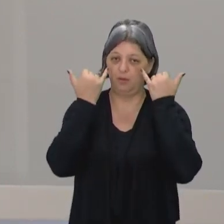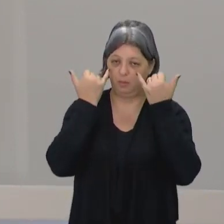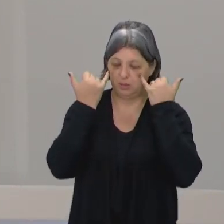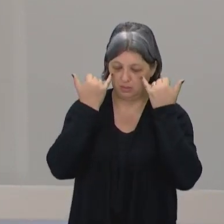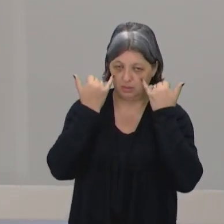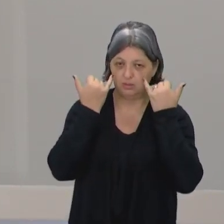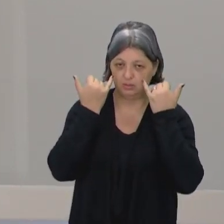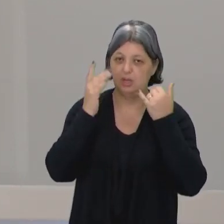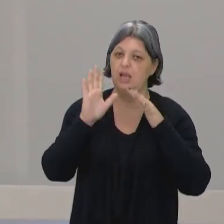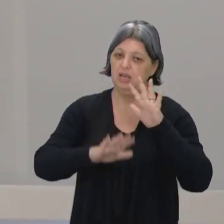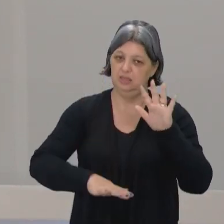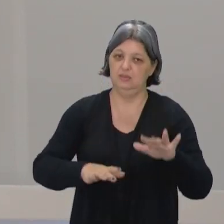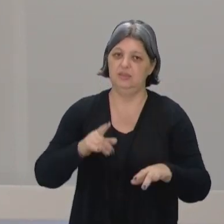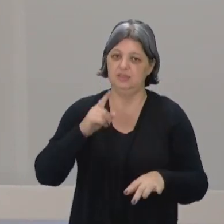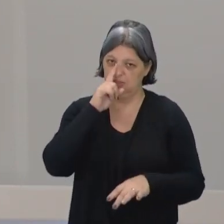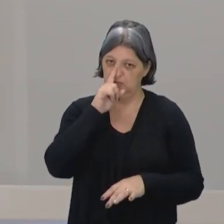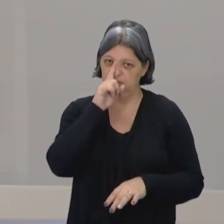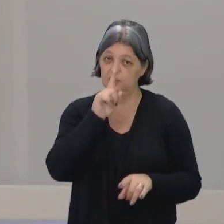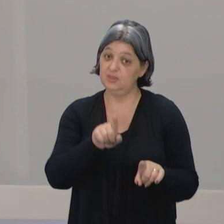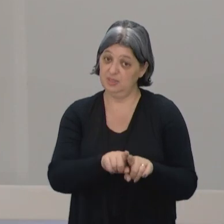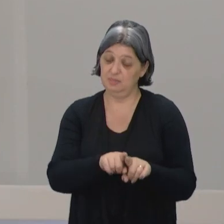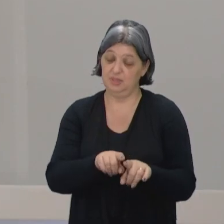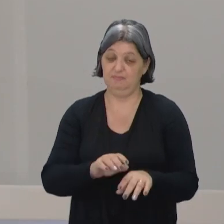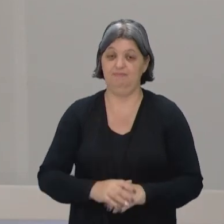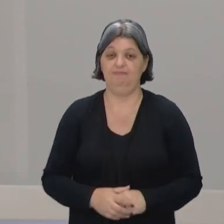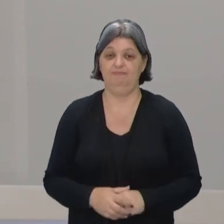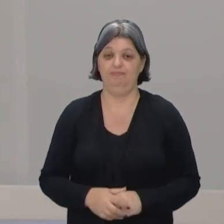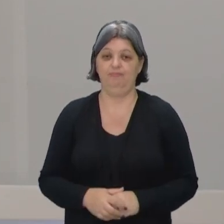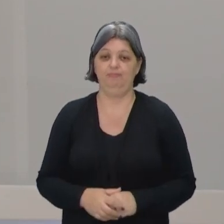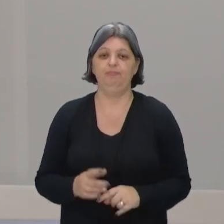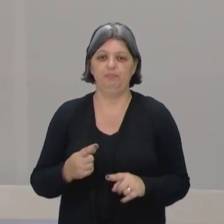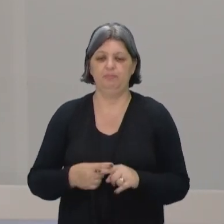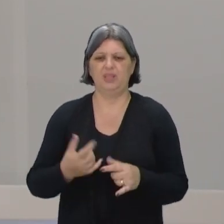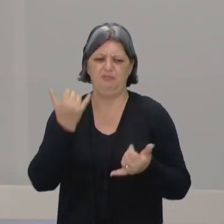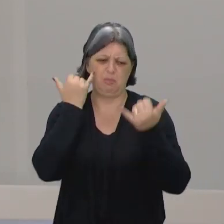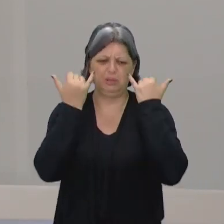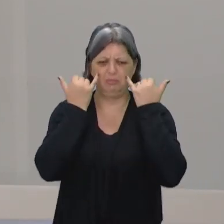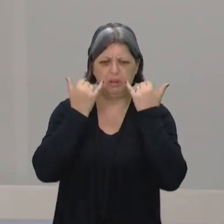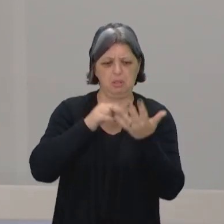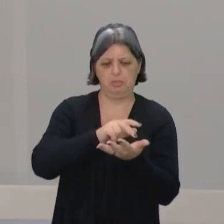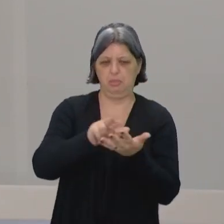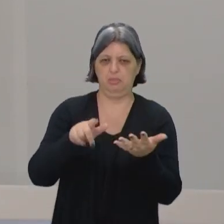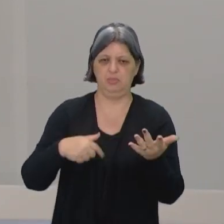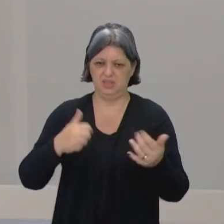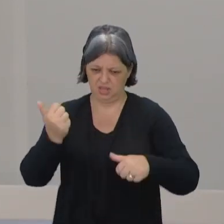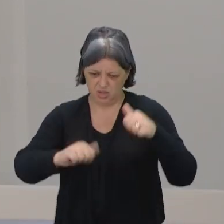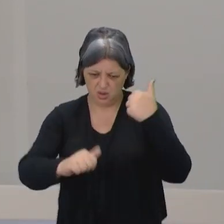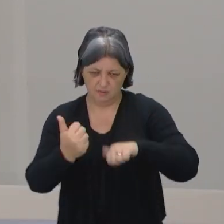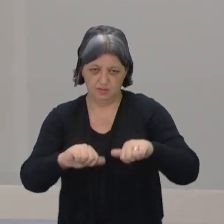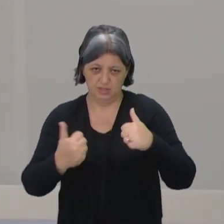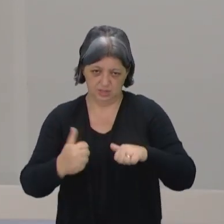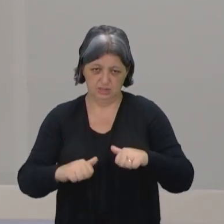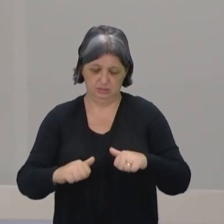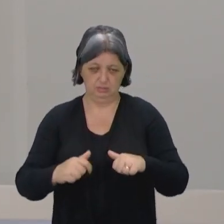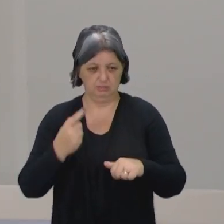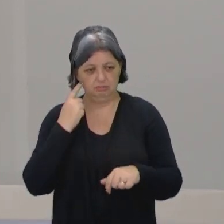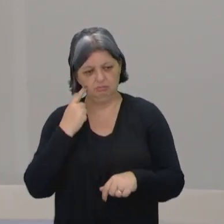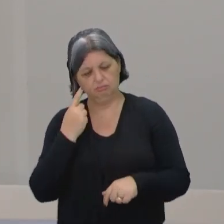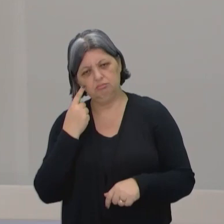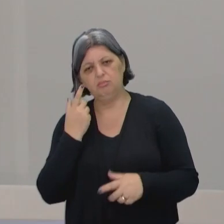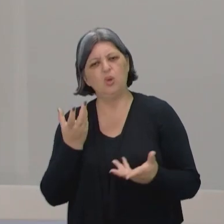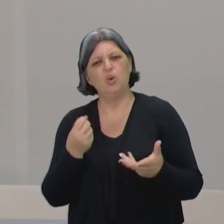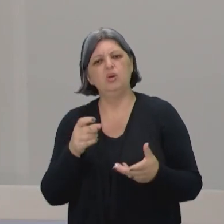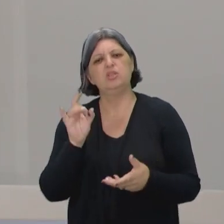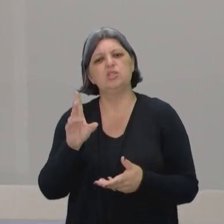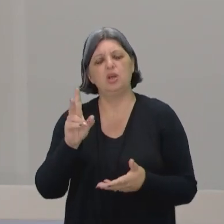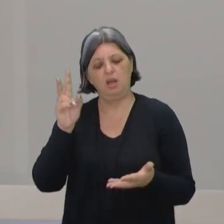que também é um perigo, né? Eu tenho muita informação ao mesmo tempo, mas eu analiso essa informação que chega até mim, ou eu só leio